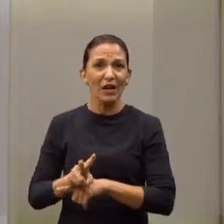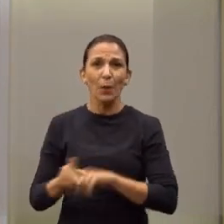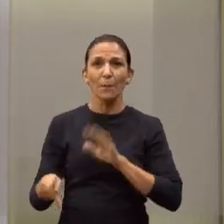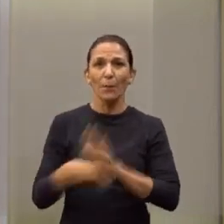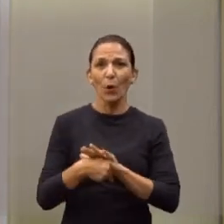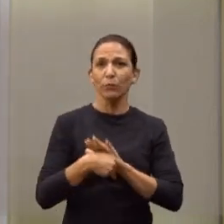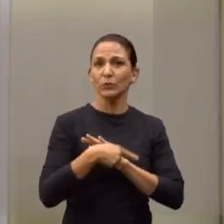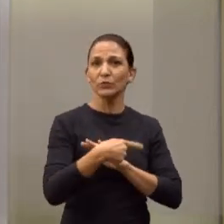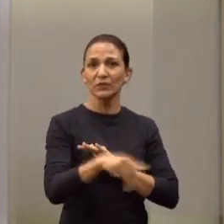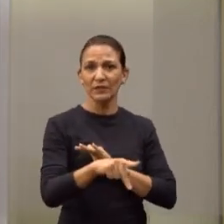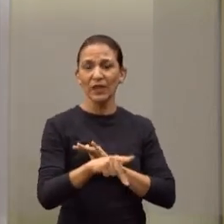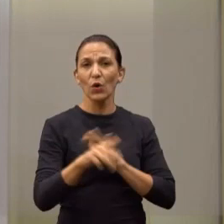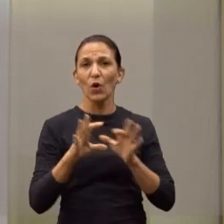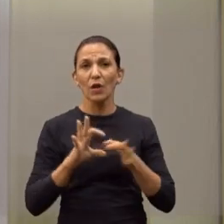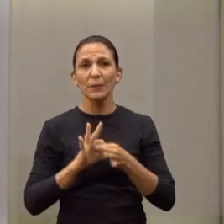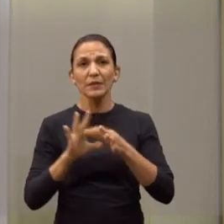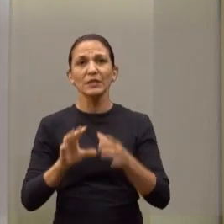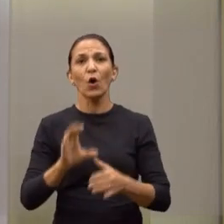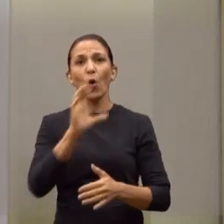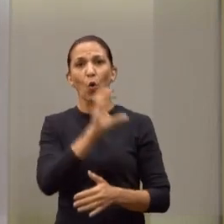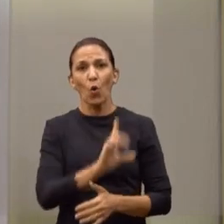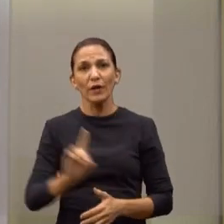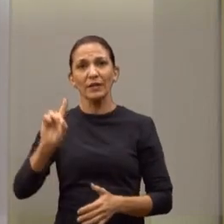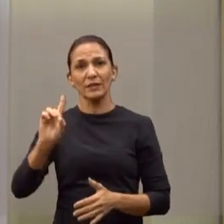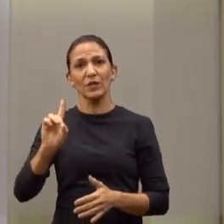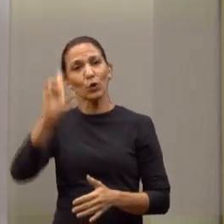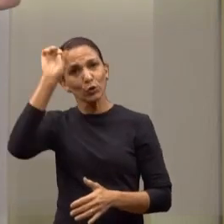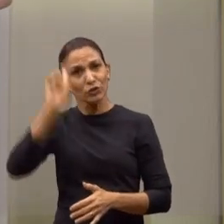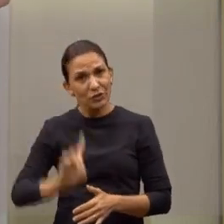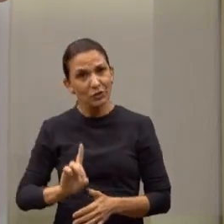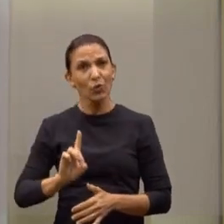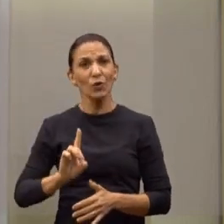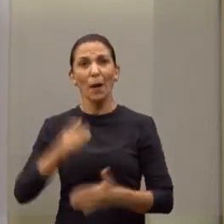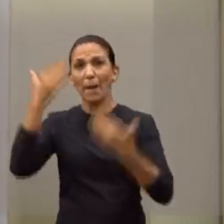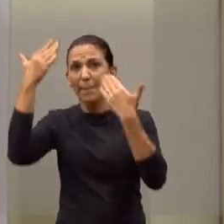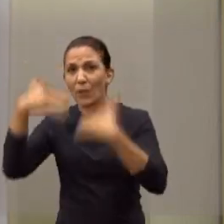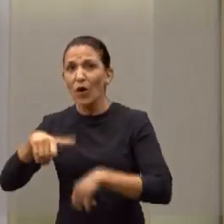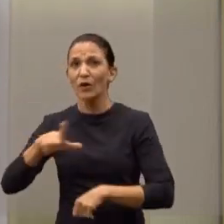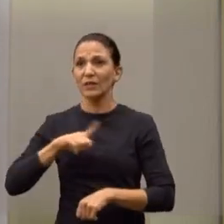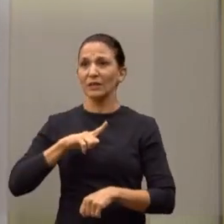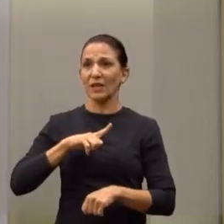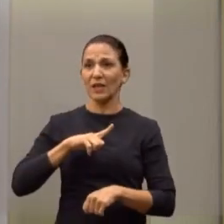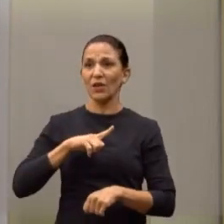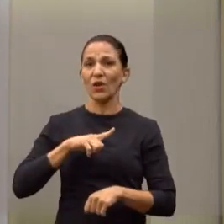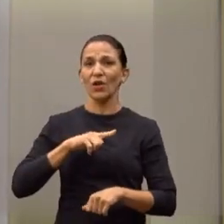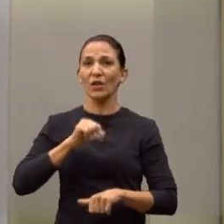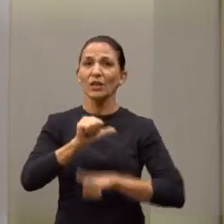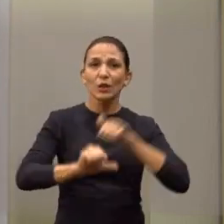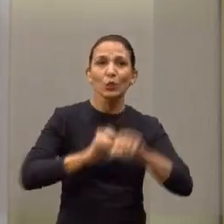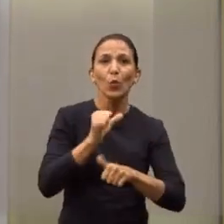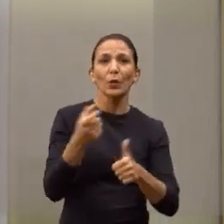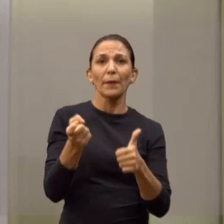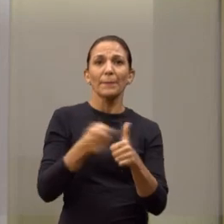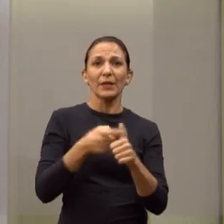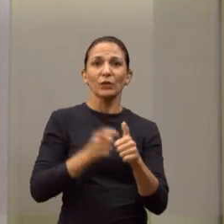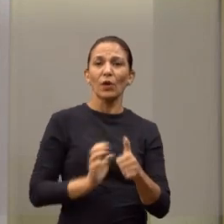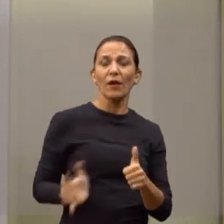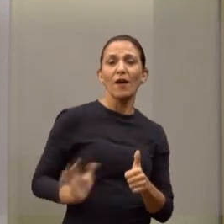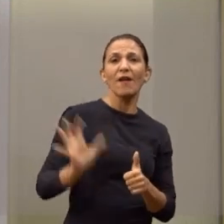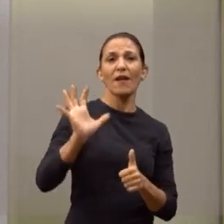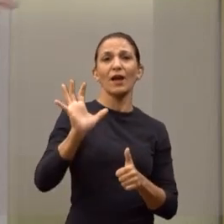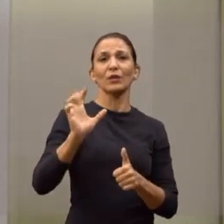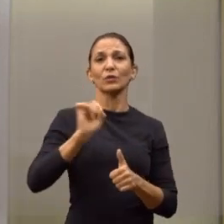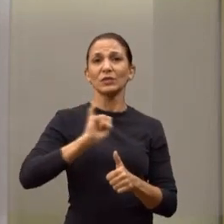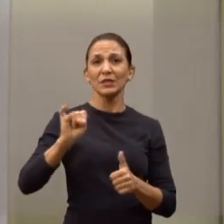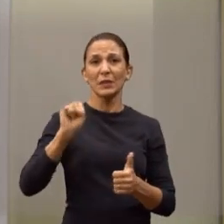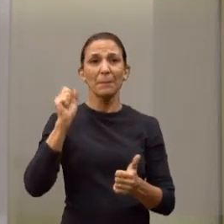próprio autorizado pela coordenação pela diretora tá tudo aprovado aí acaba virando um precatório e fica mais caro o